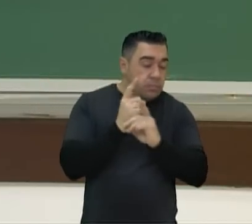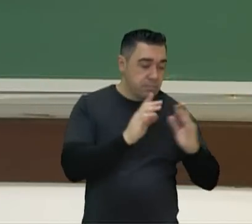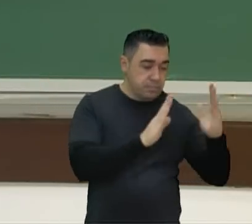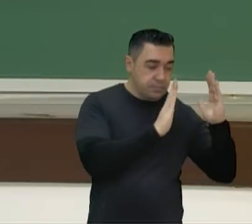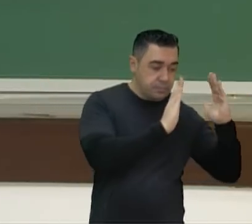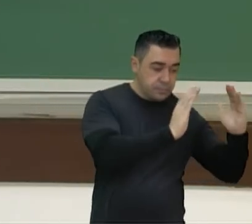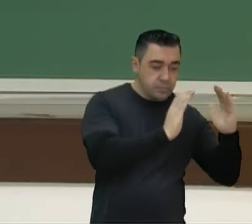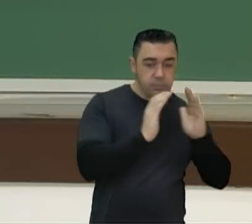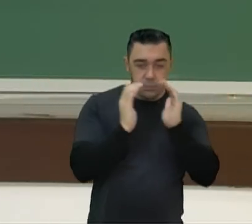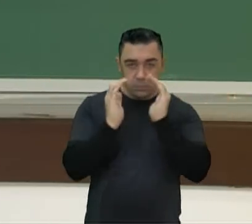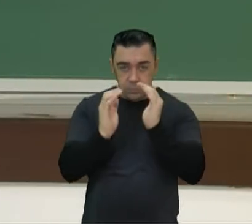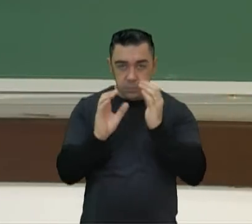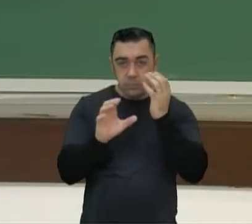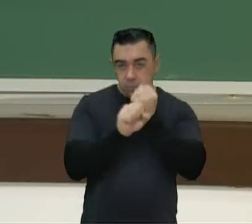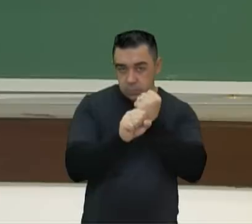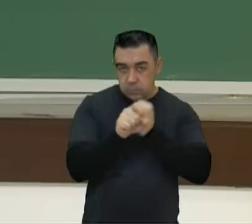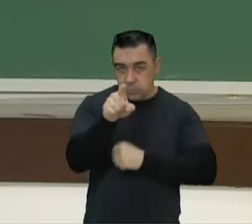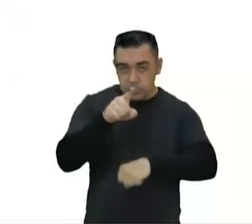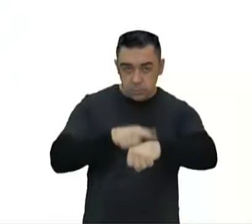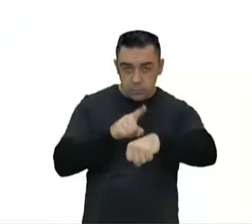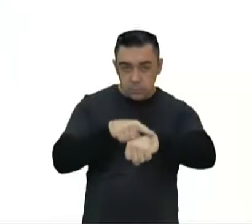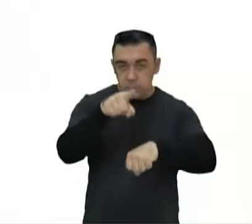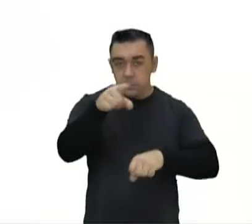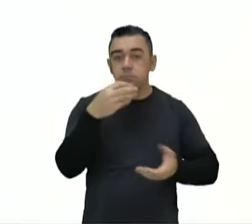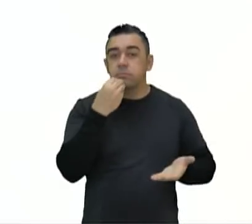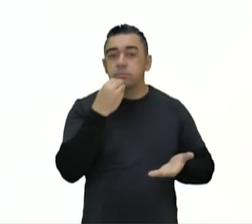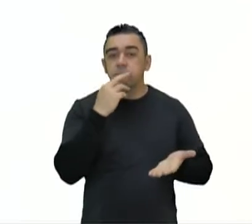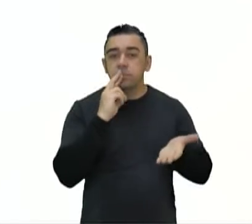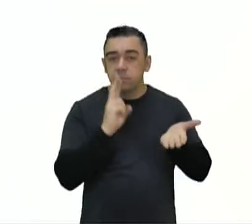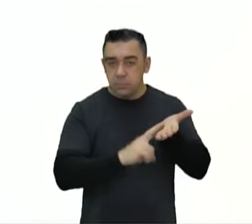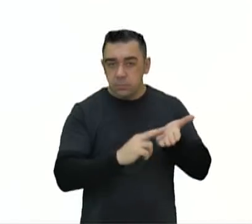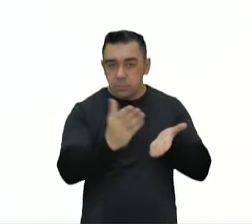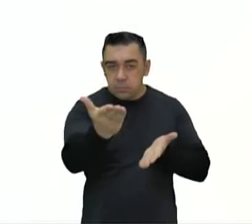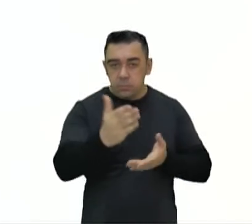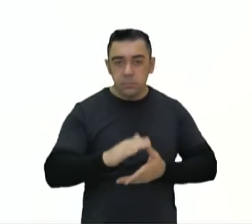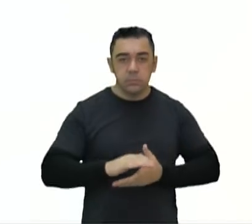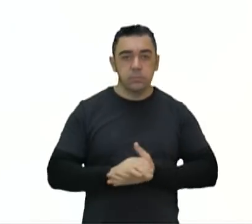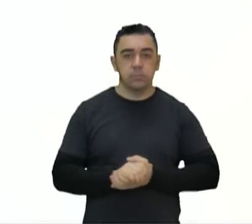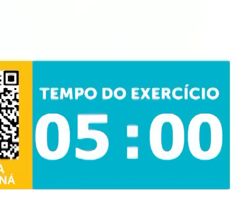módulos. Um tempo para tentar resolver esse exercício.